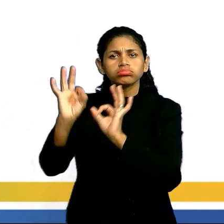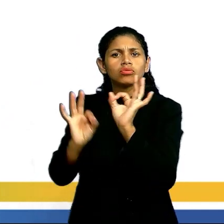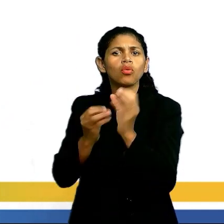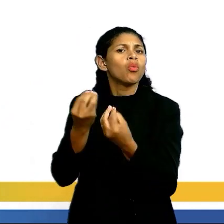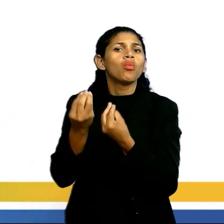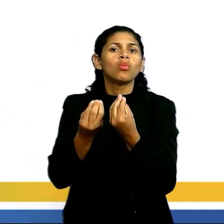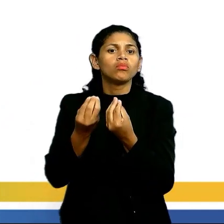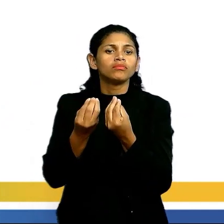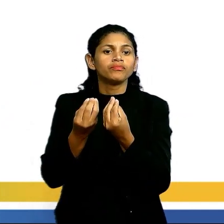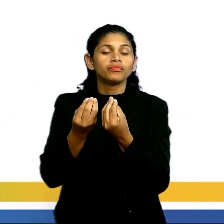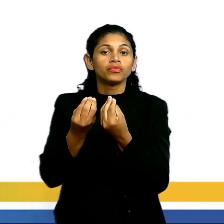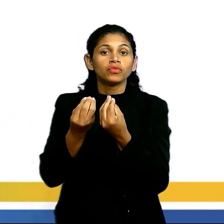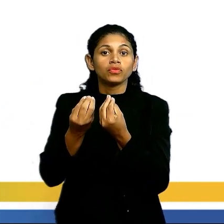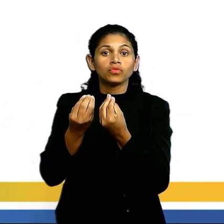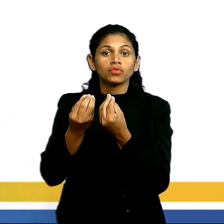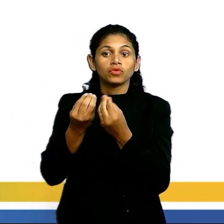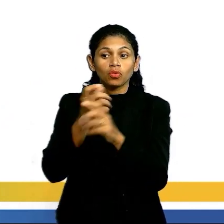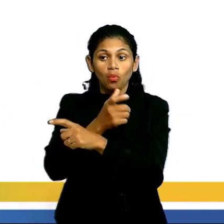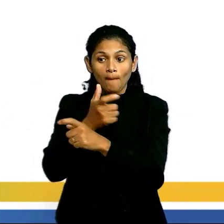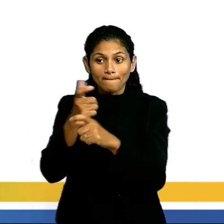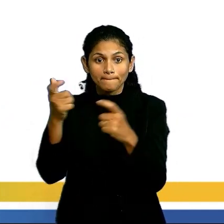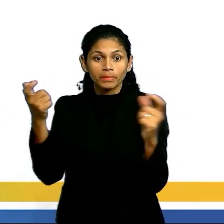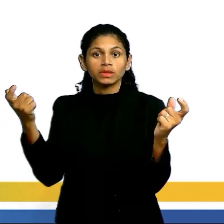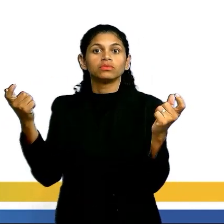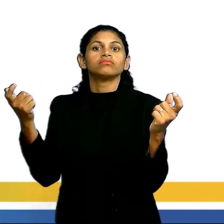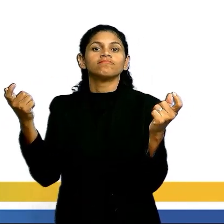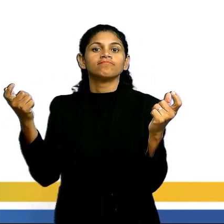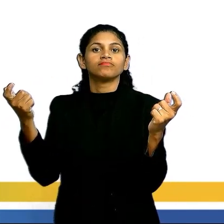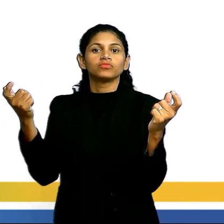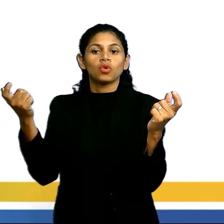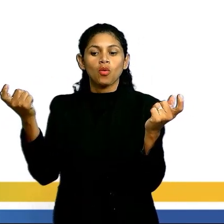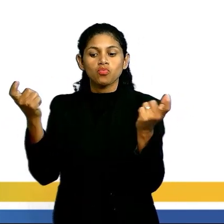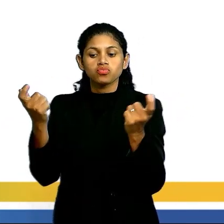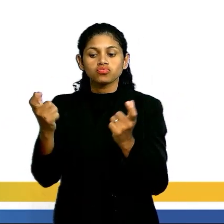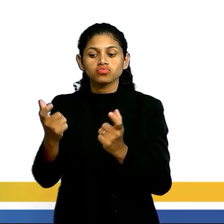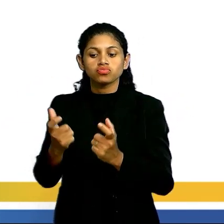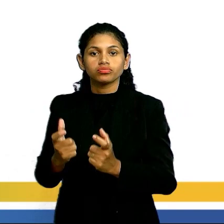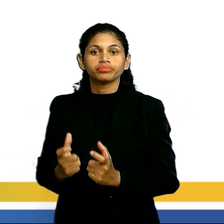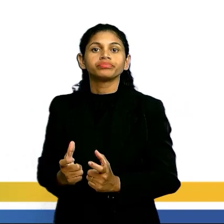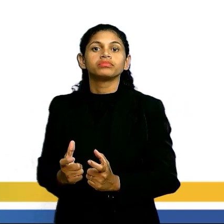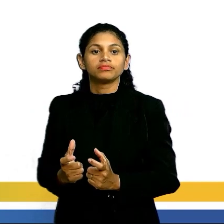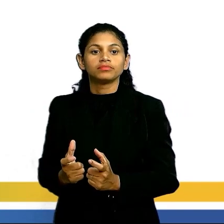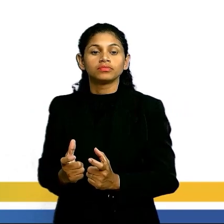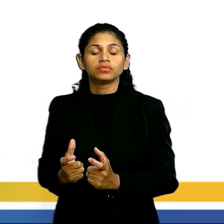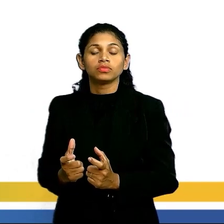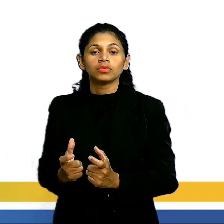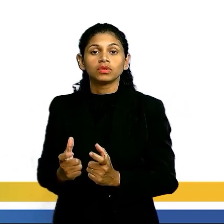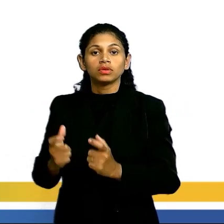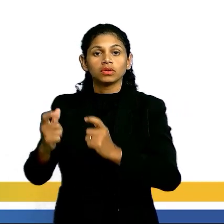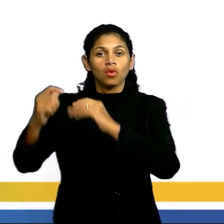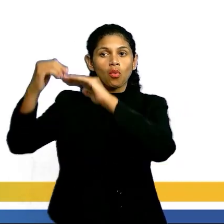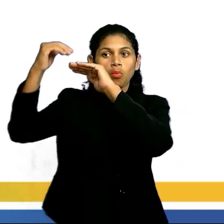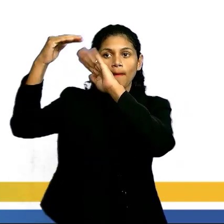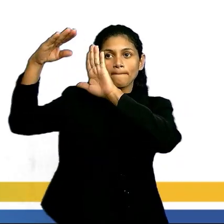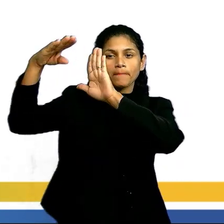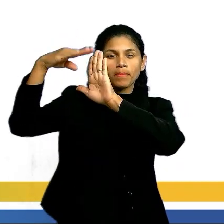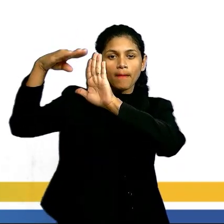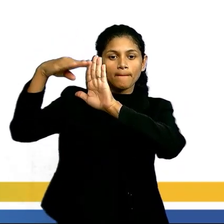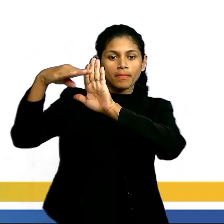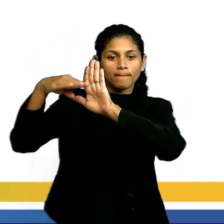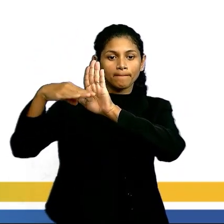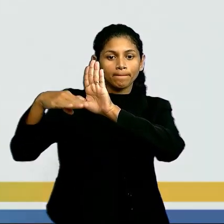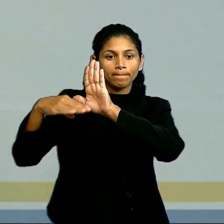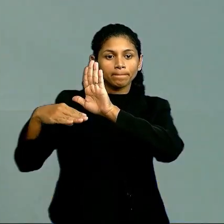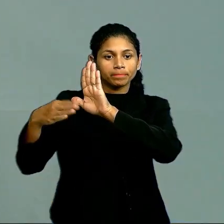Vai do maior, na categoria taxonômica, para o menor. Então, quem é o nosso maior aqui? É conhecido